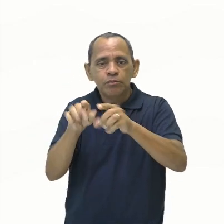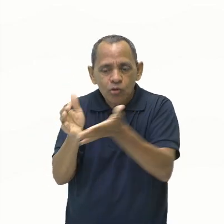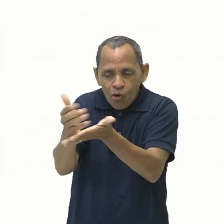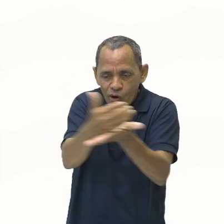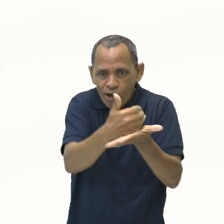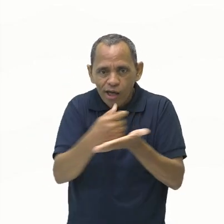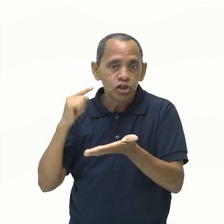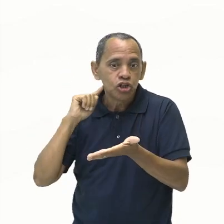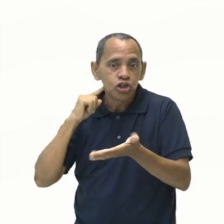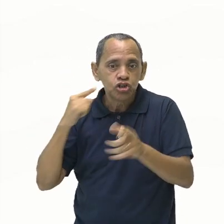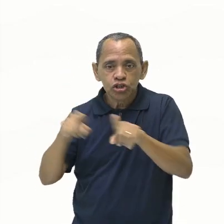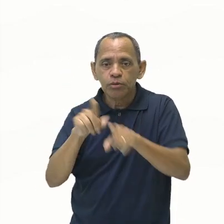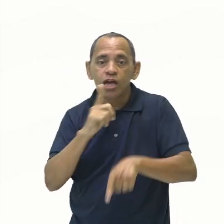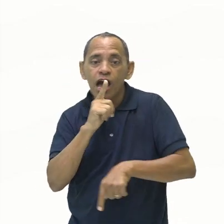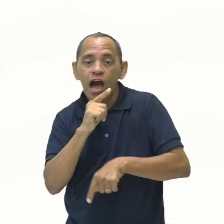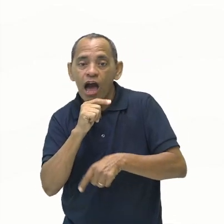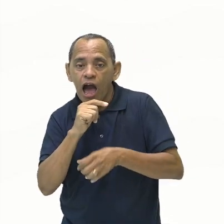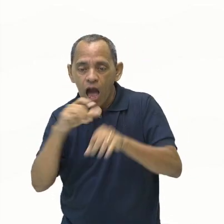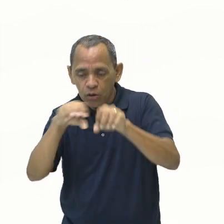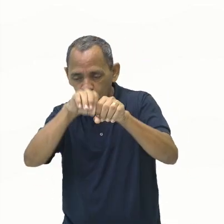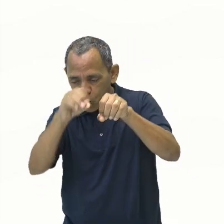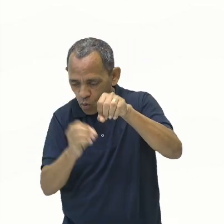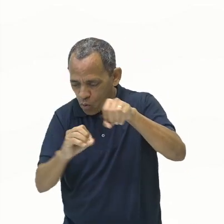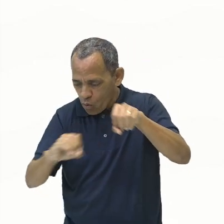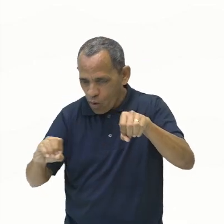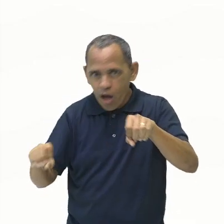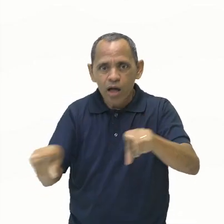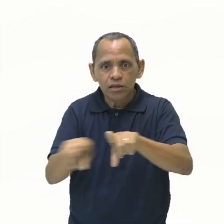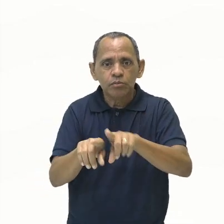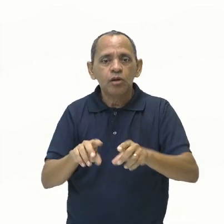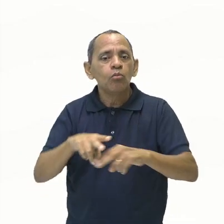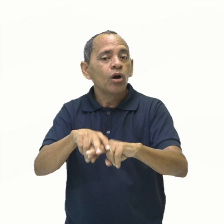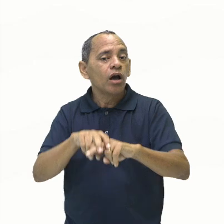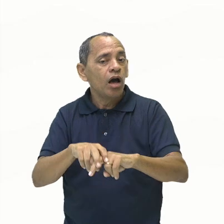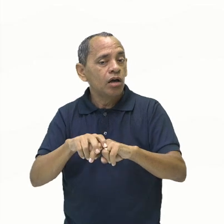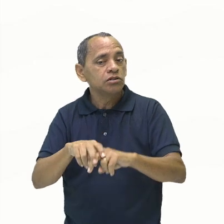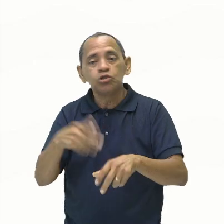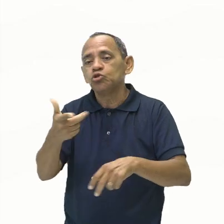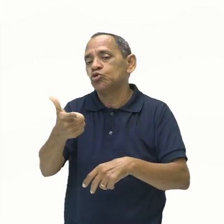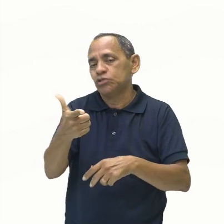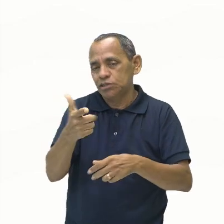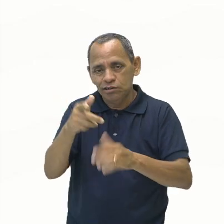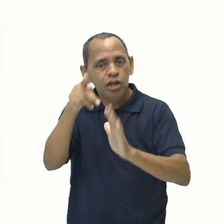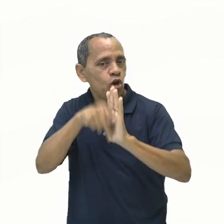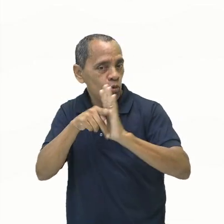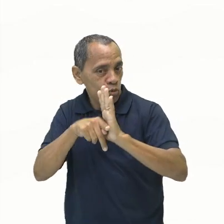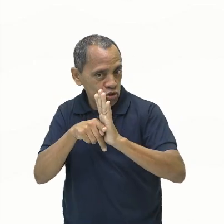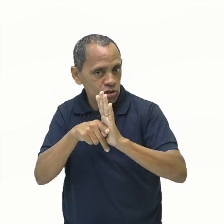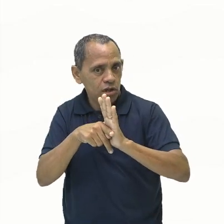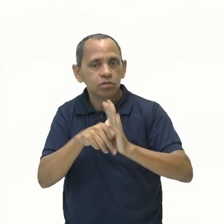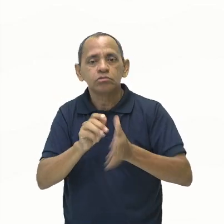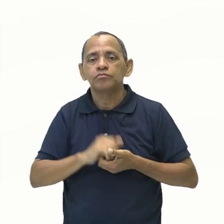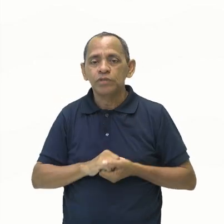água encanada. Então, por conta de não ter um planejamento dessas cidades,